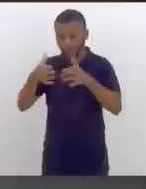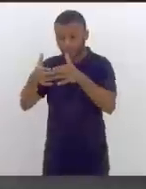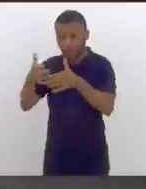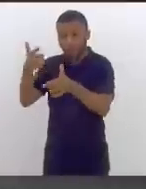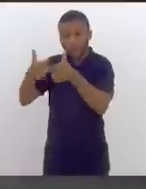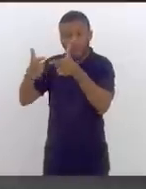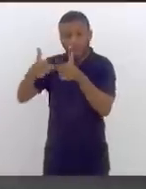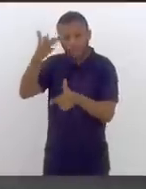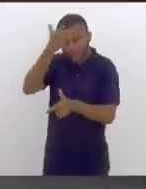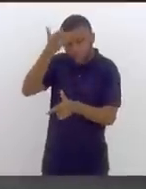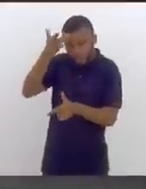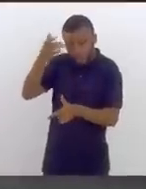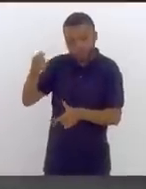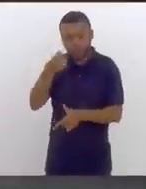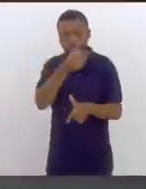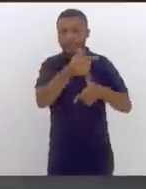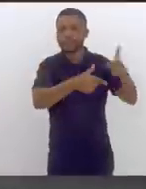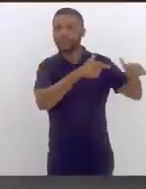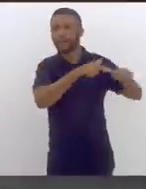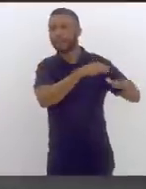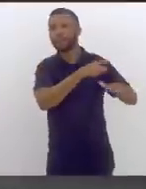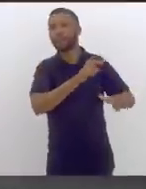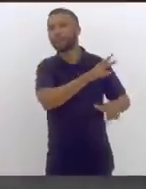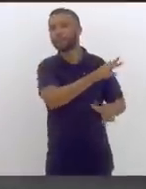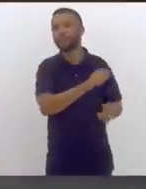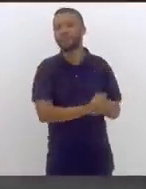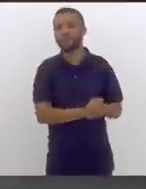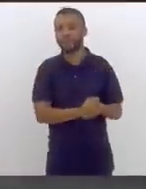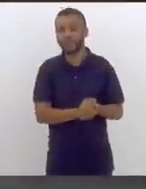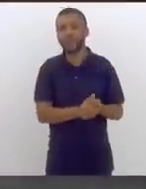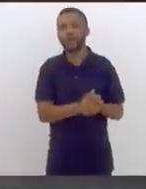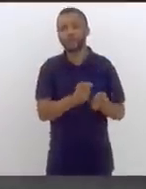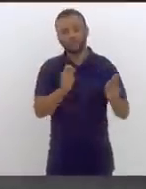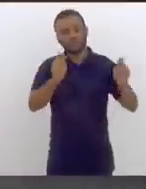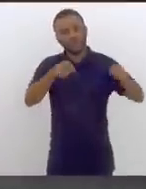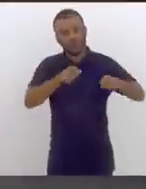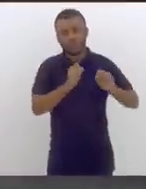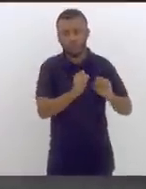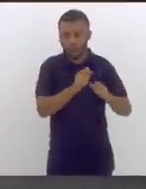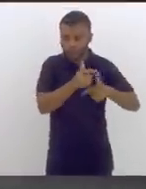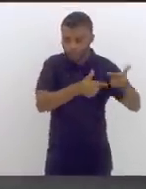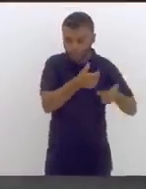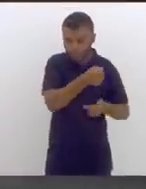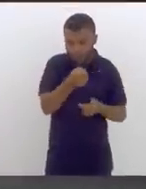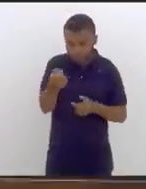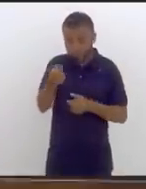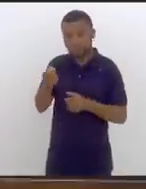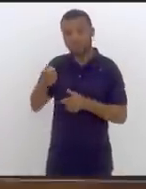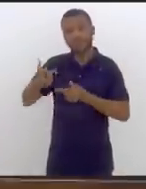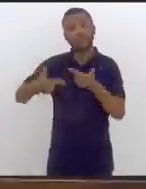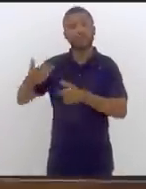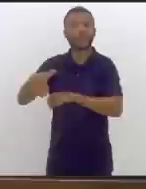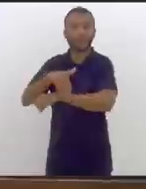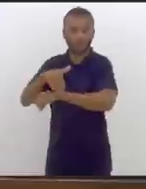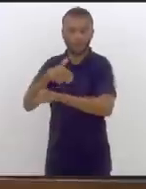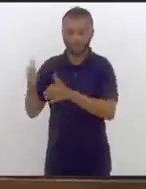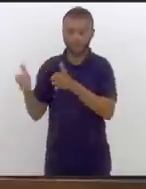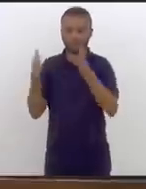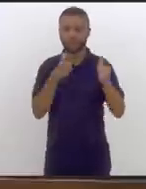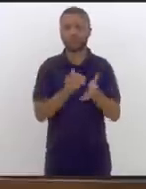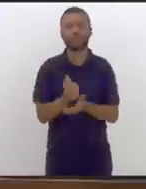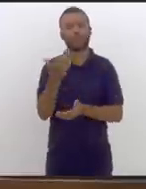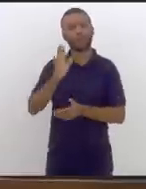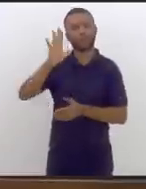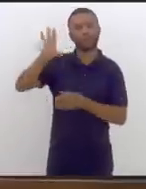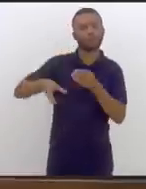seguindo a carreira dele e bota os ativos na rua para trabalhar deixou só entrar aqui eu sou